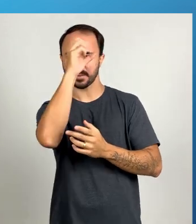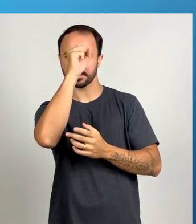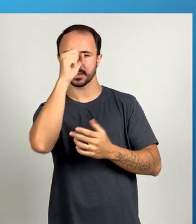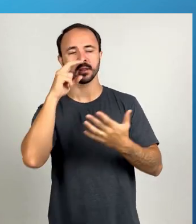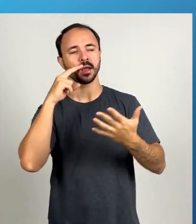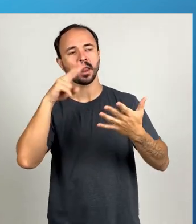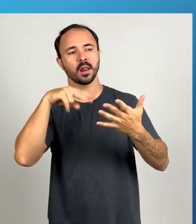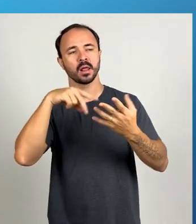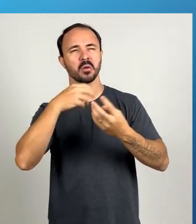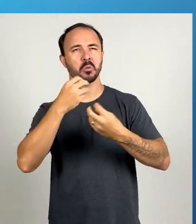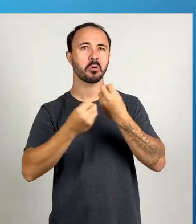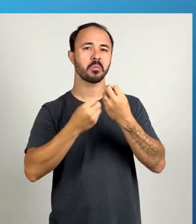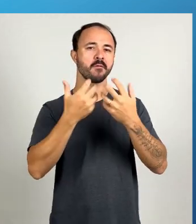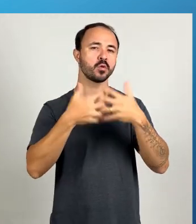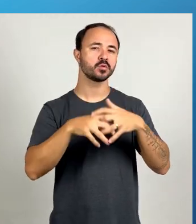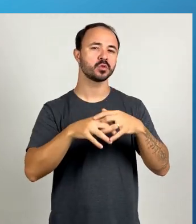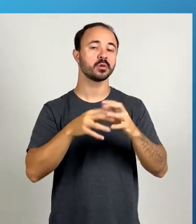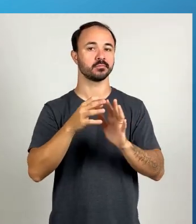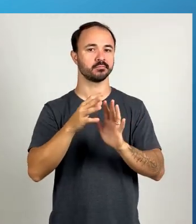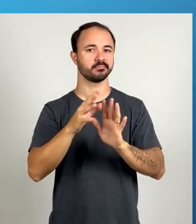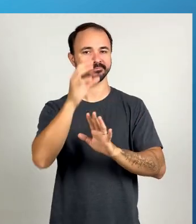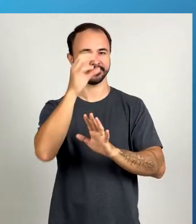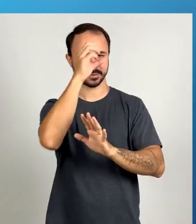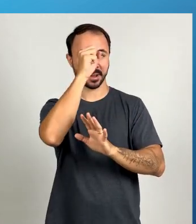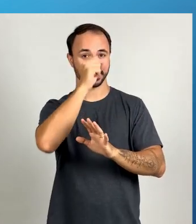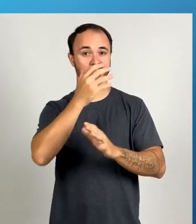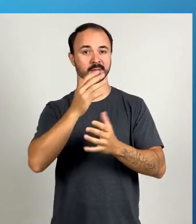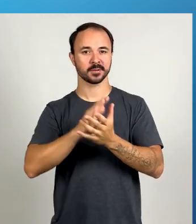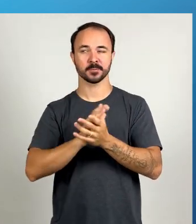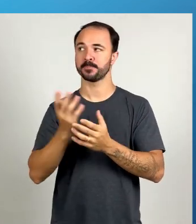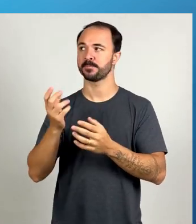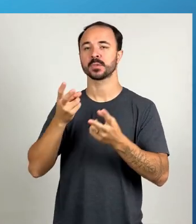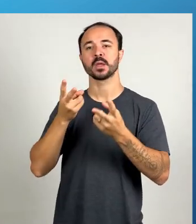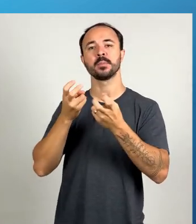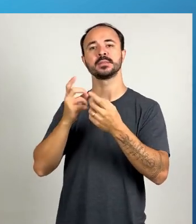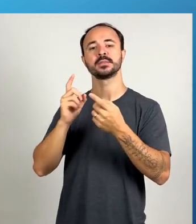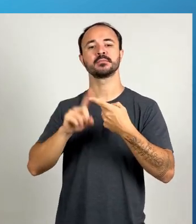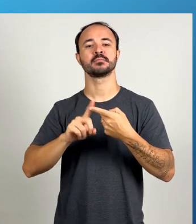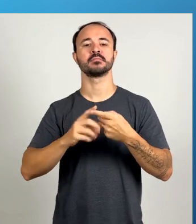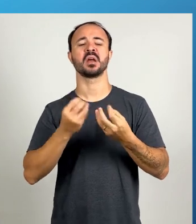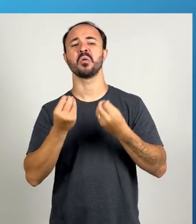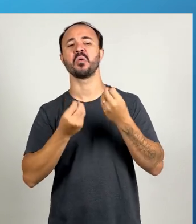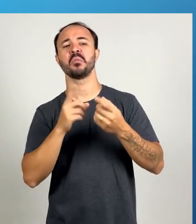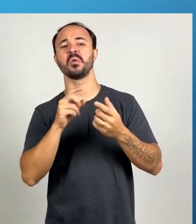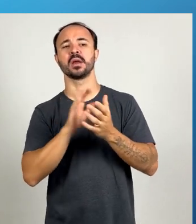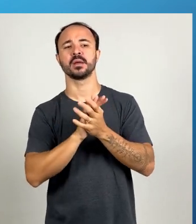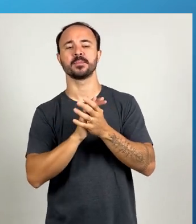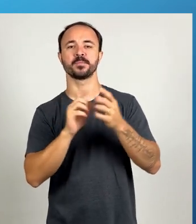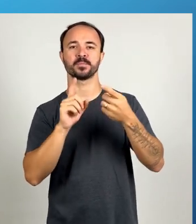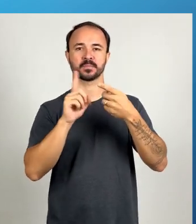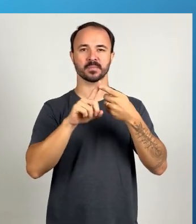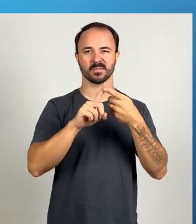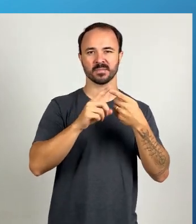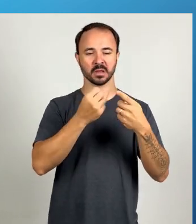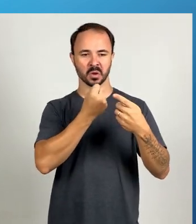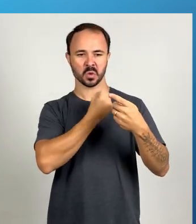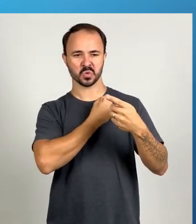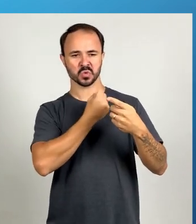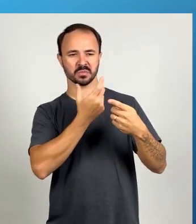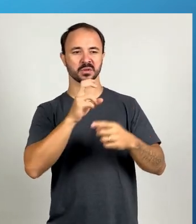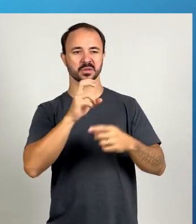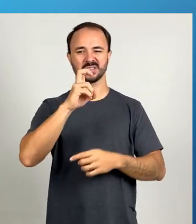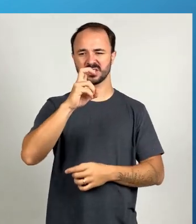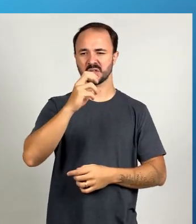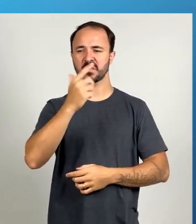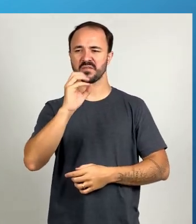ler as coordenadas geográficas. Então, observem aqui. Como que se lê, prof? Tem um número